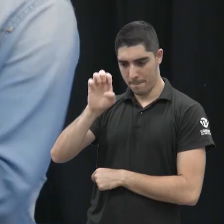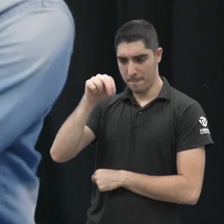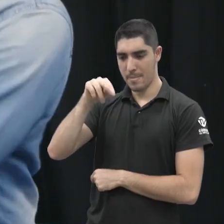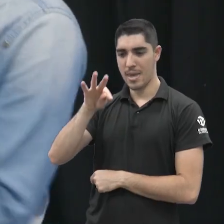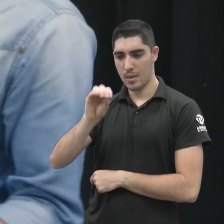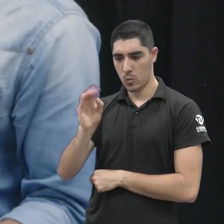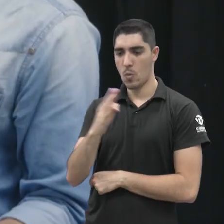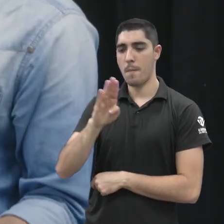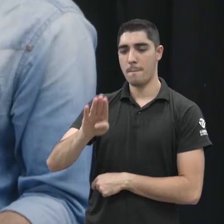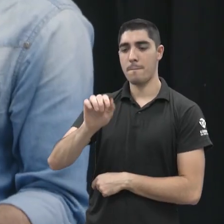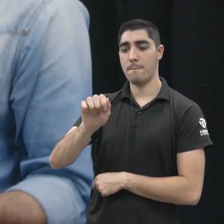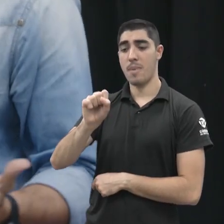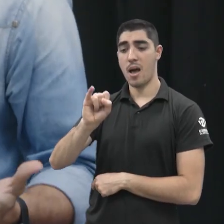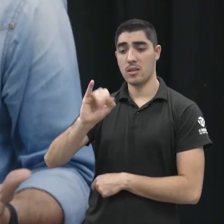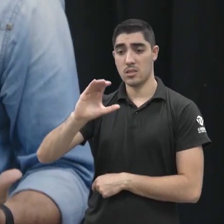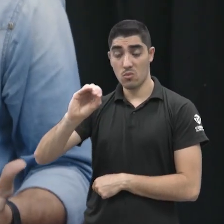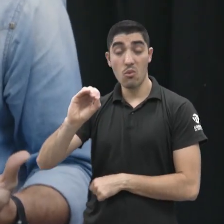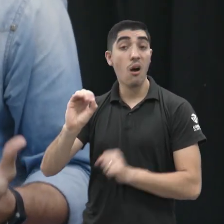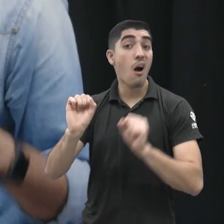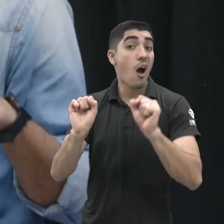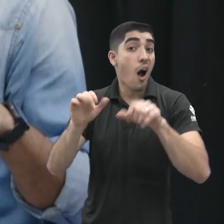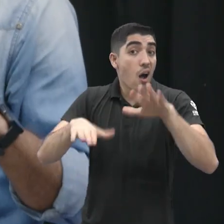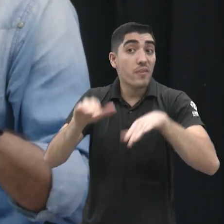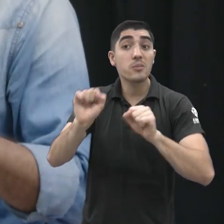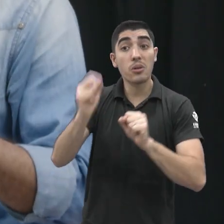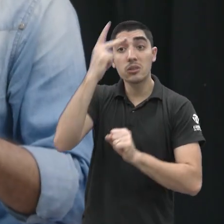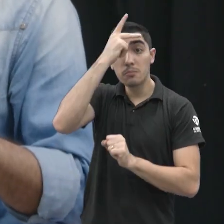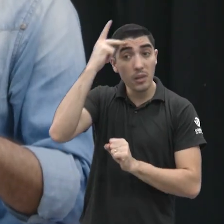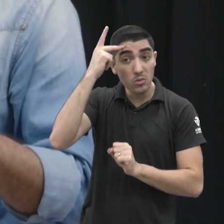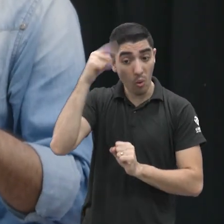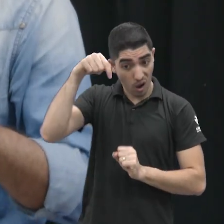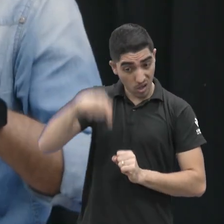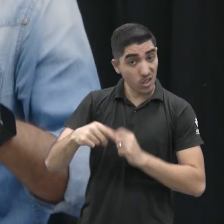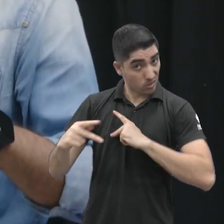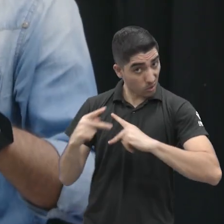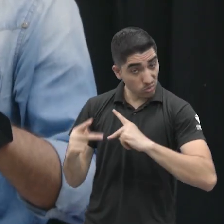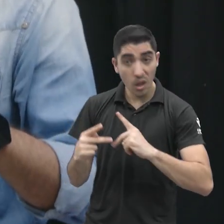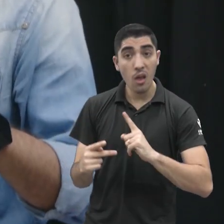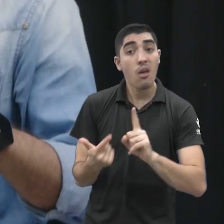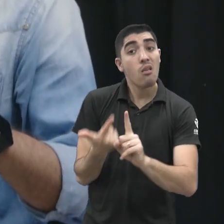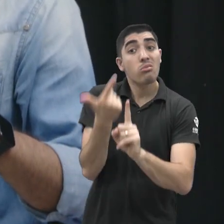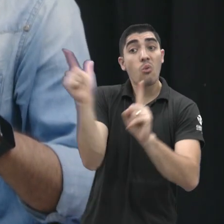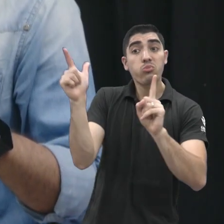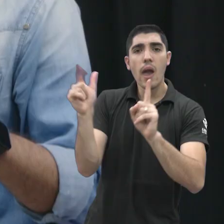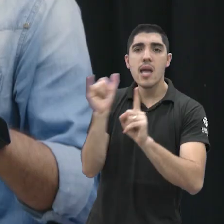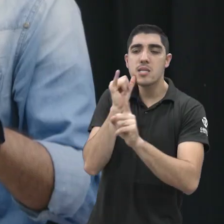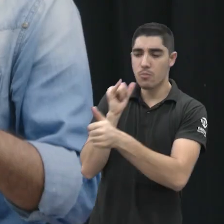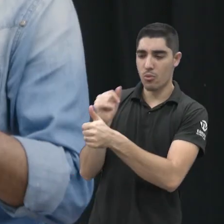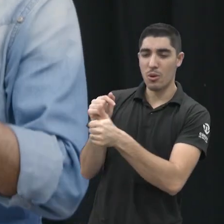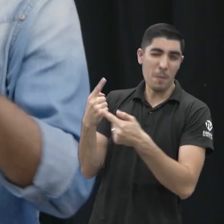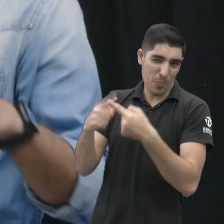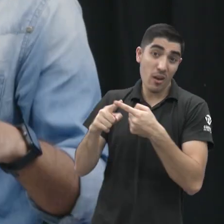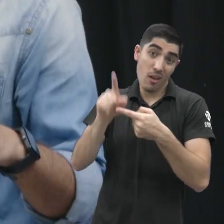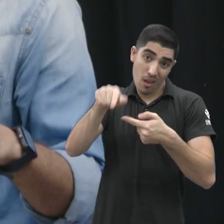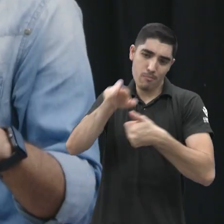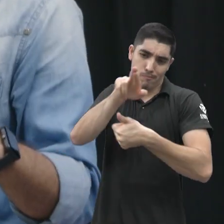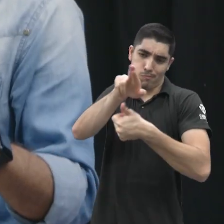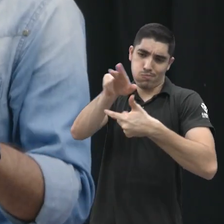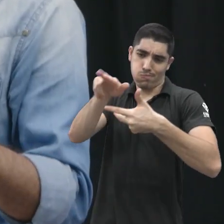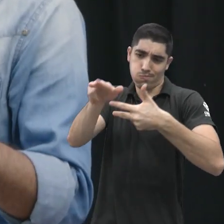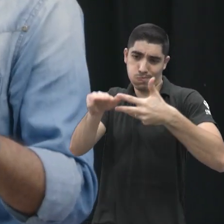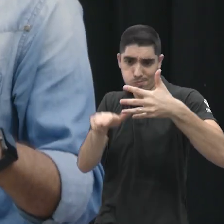tem um item do saneamento básico que não é contemplado. Então, quando a gente fala de saneamento básico, de